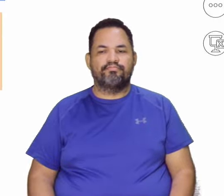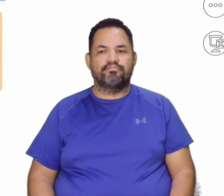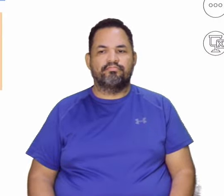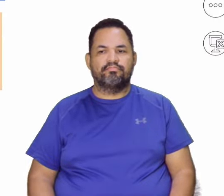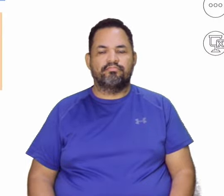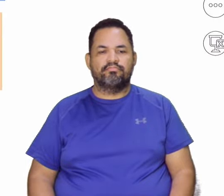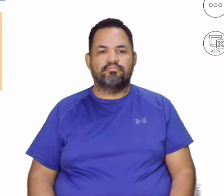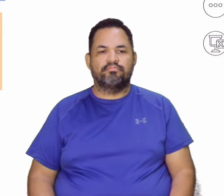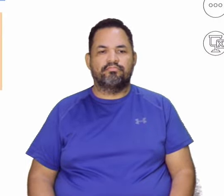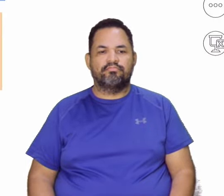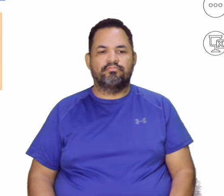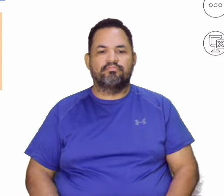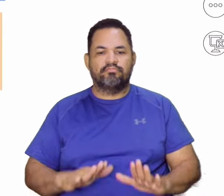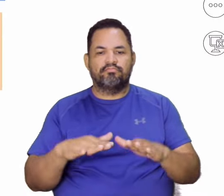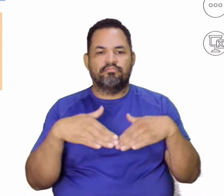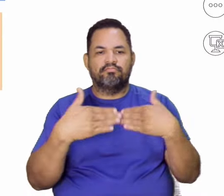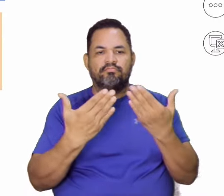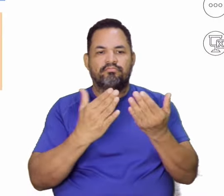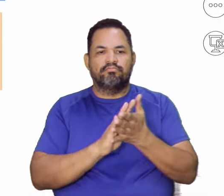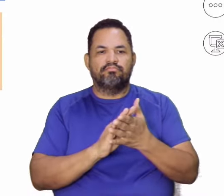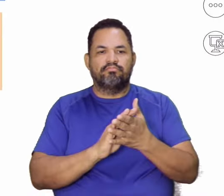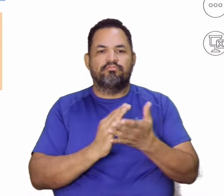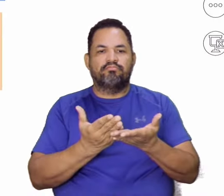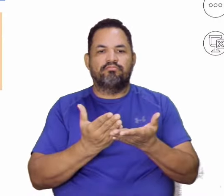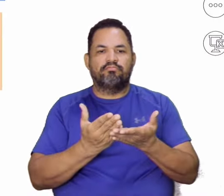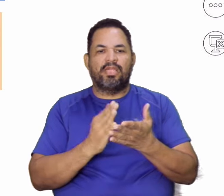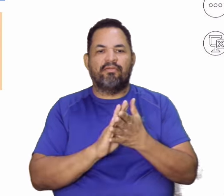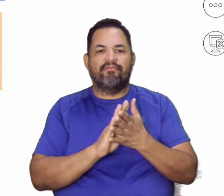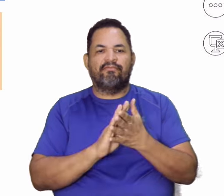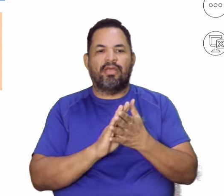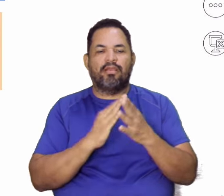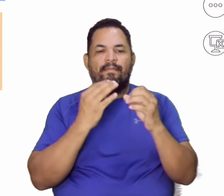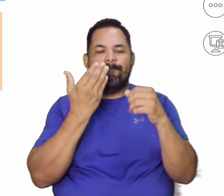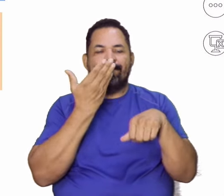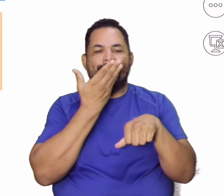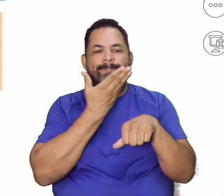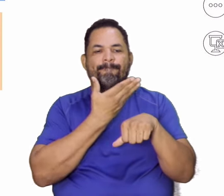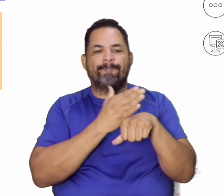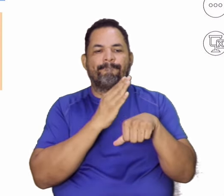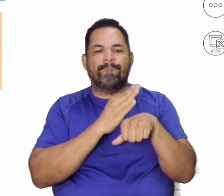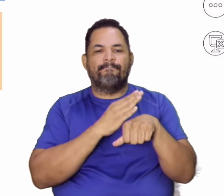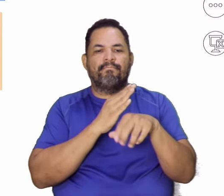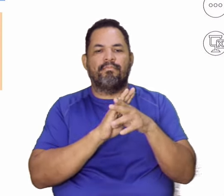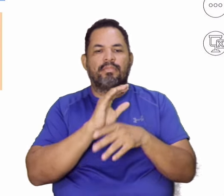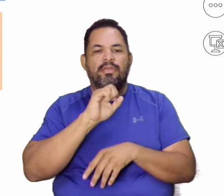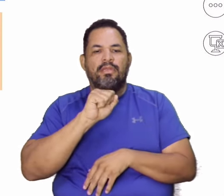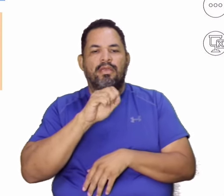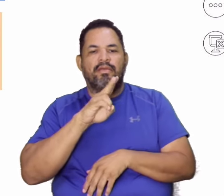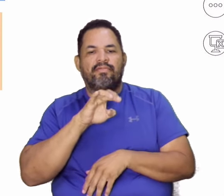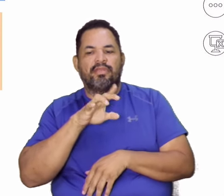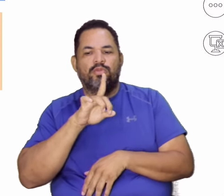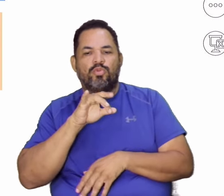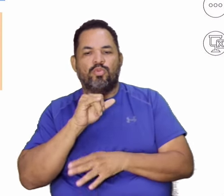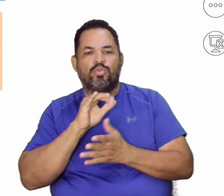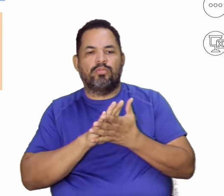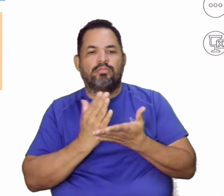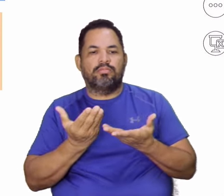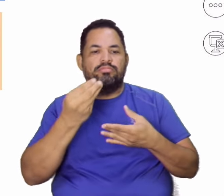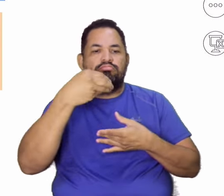eh quando eu falo de atividade de Aventura eu posso realizá-la em meio natural no meio